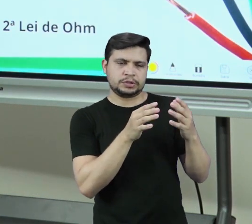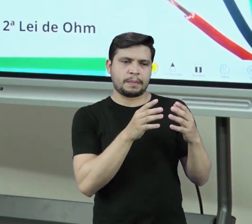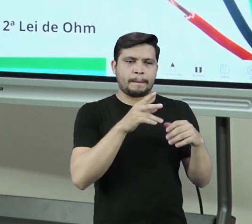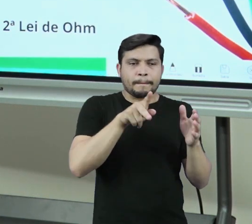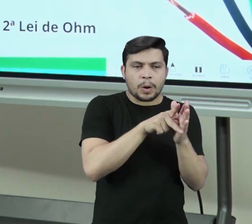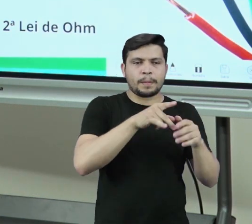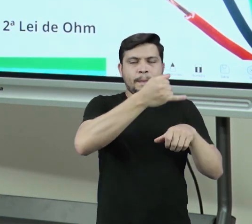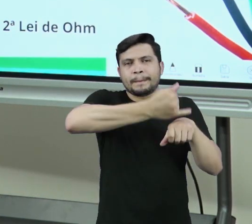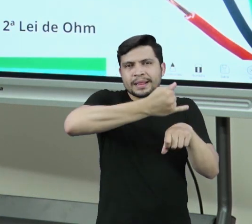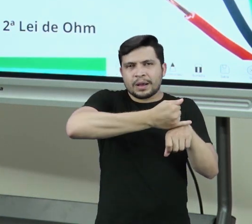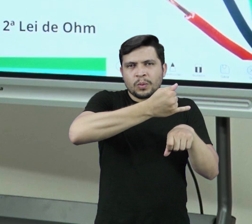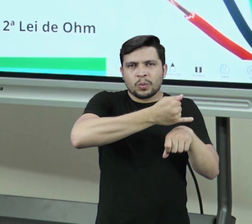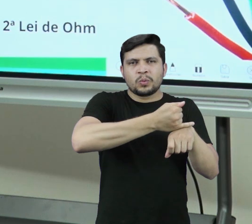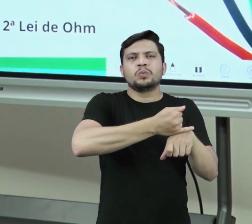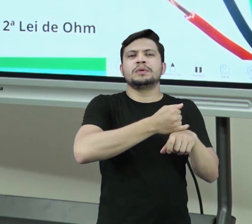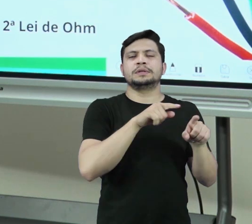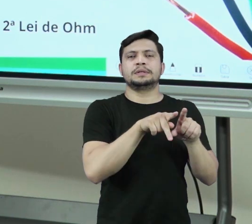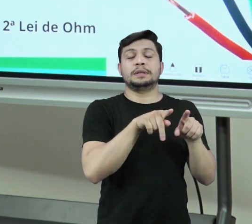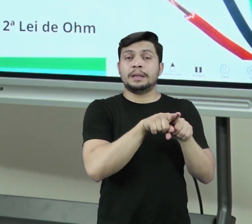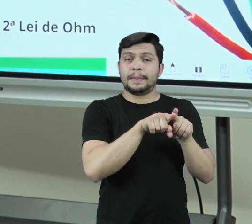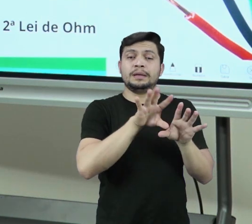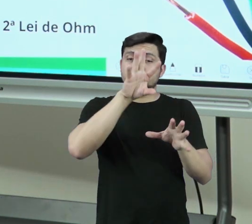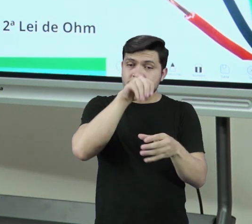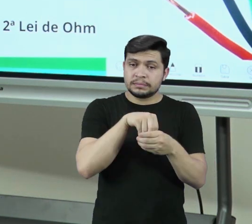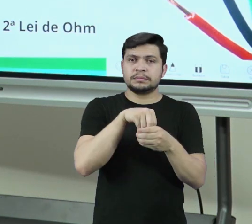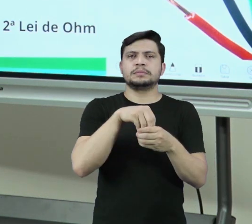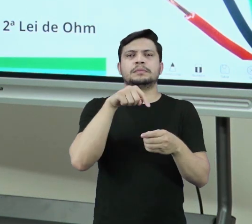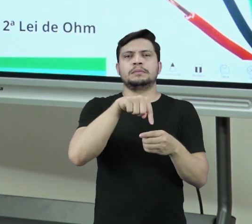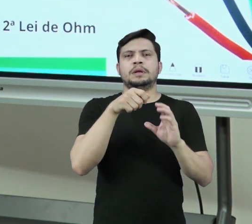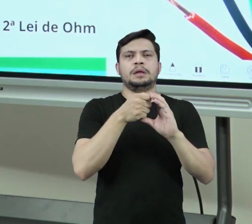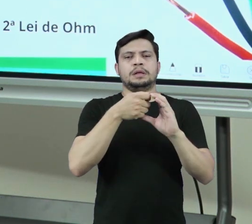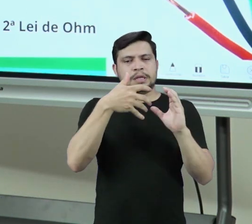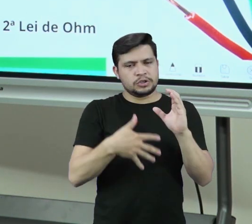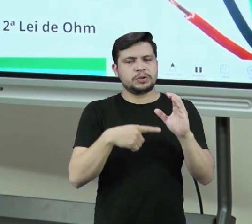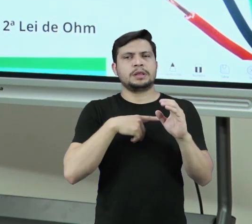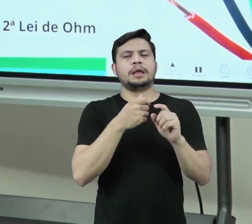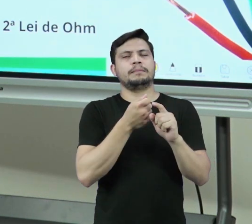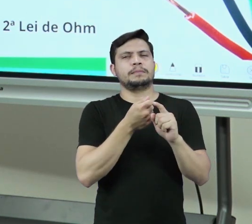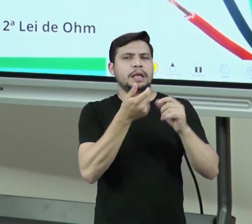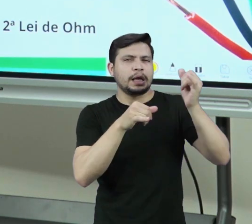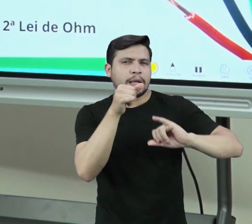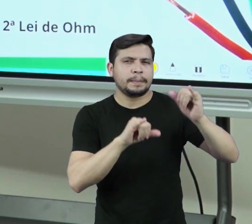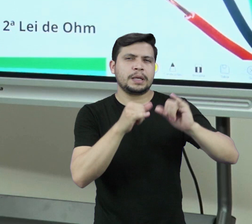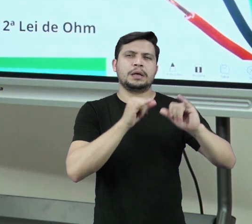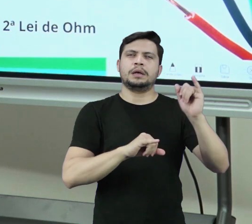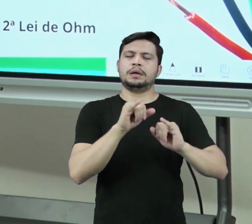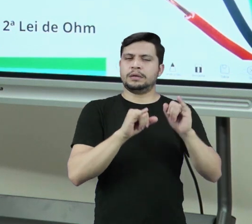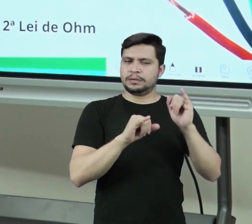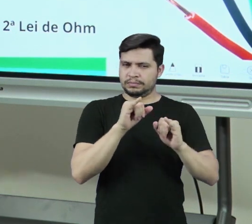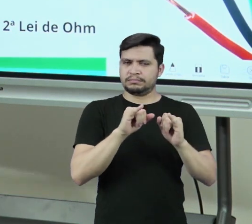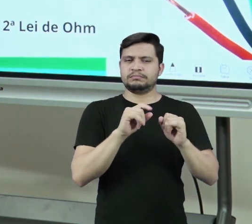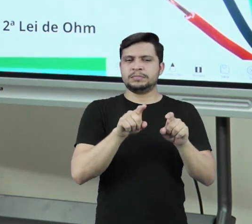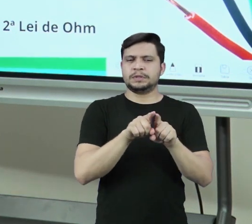metal, e as suas propriedades intrínsecas, ou seja, a sua composição química, a sua composição, no